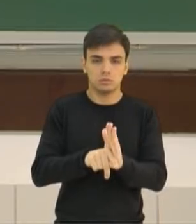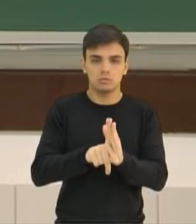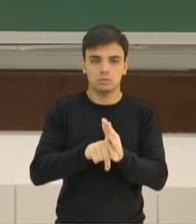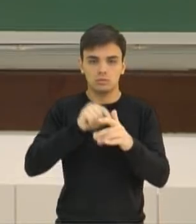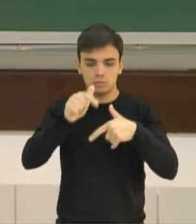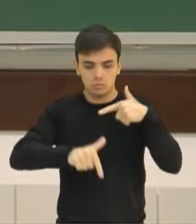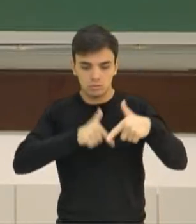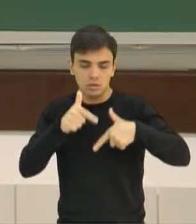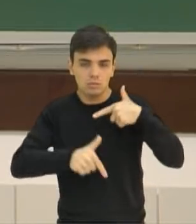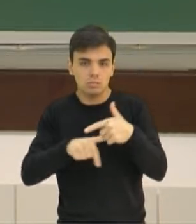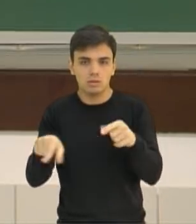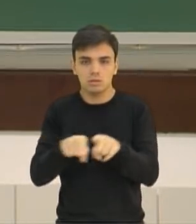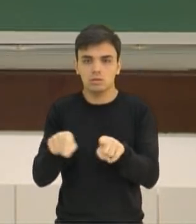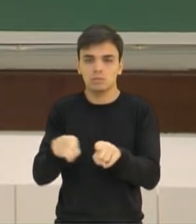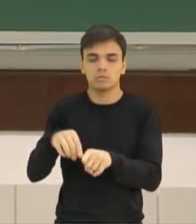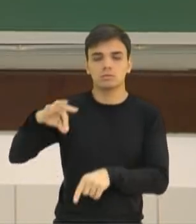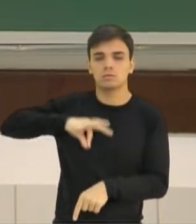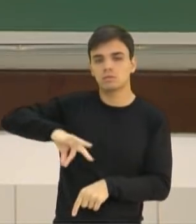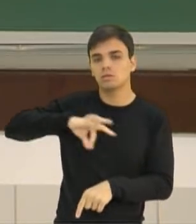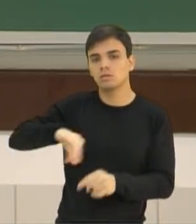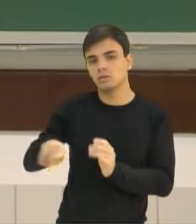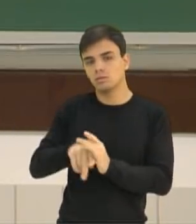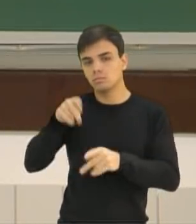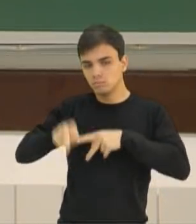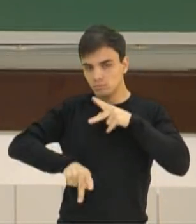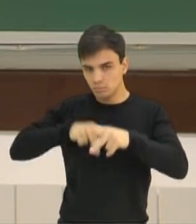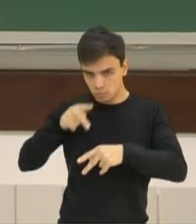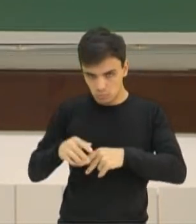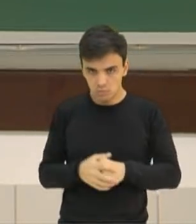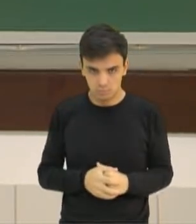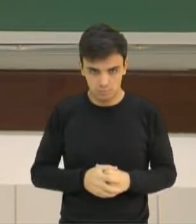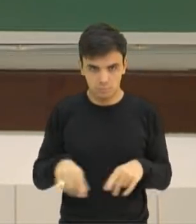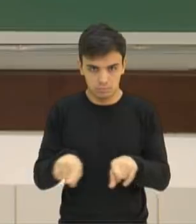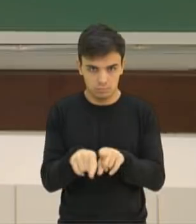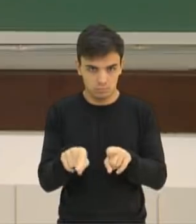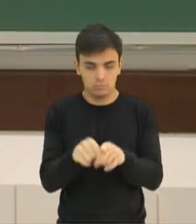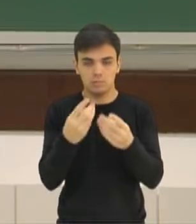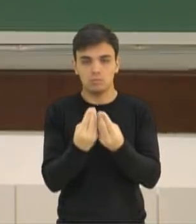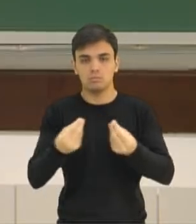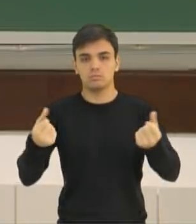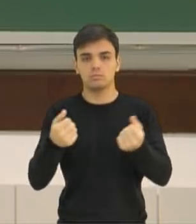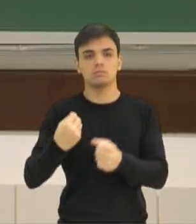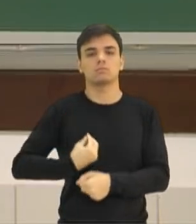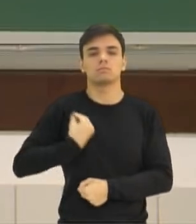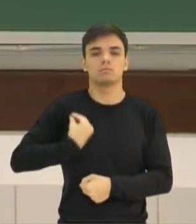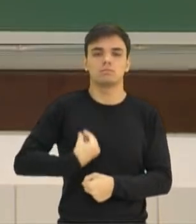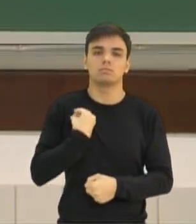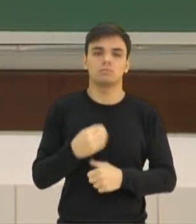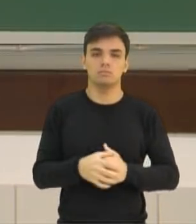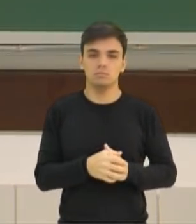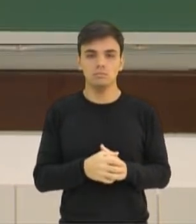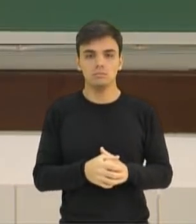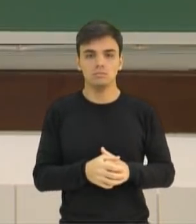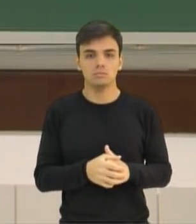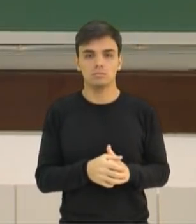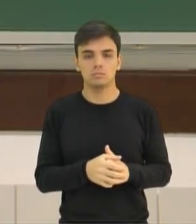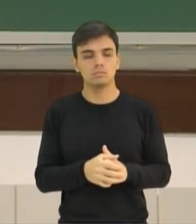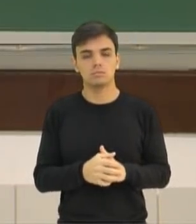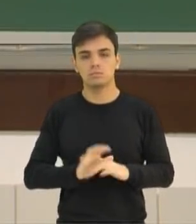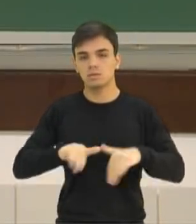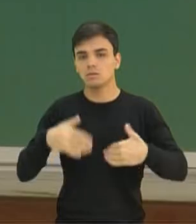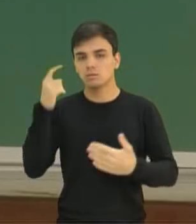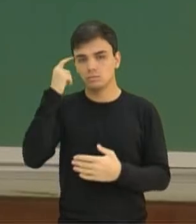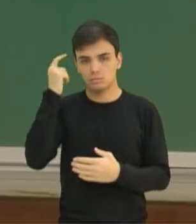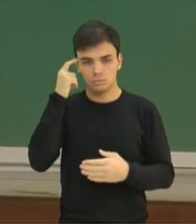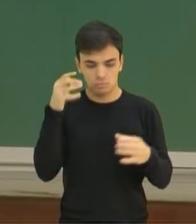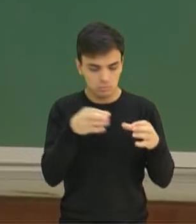e renda para a população e, consequentemente, a qualidade de vida. Então, por isso se relacionam ali. Quando eu penso no